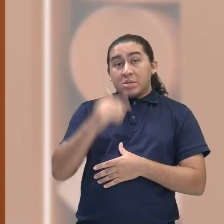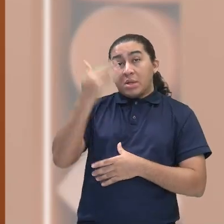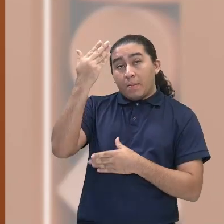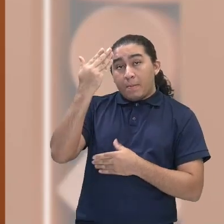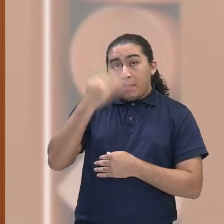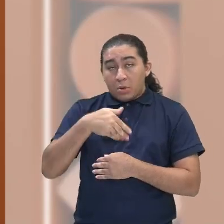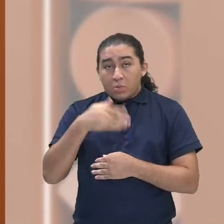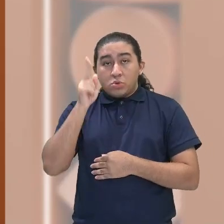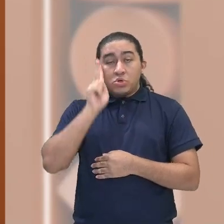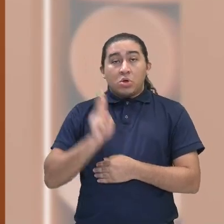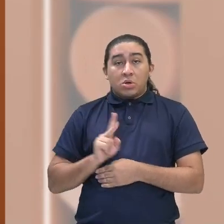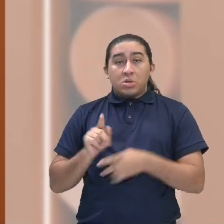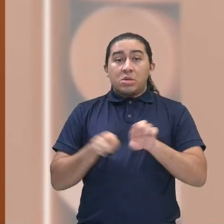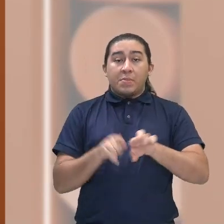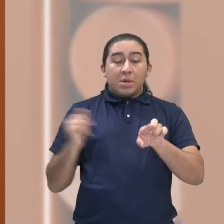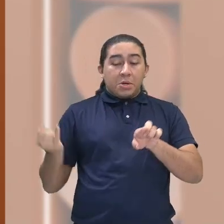importância